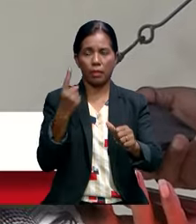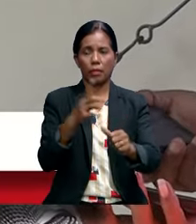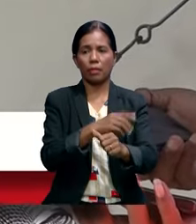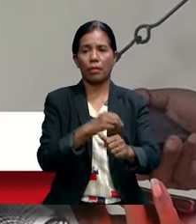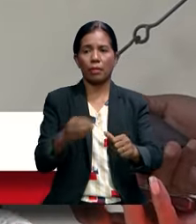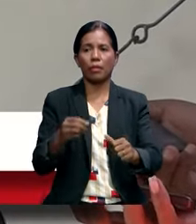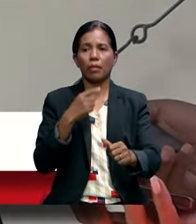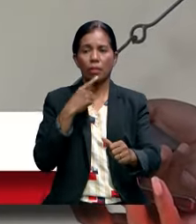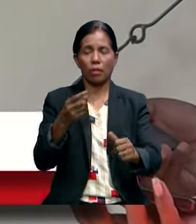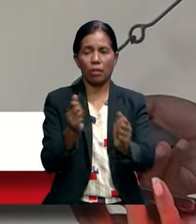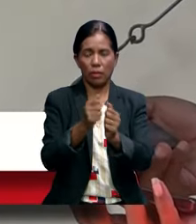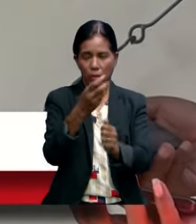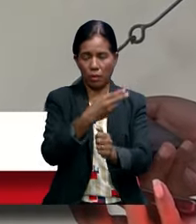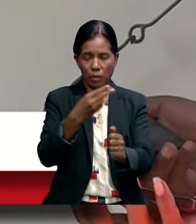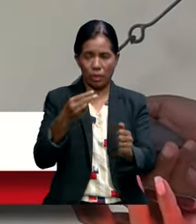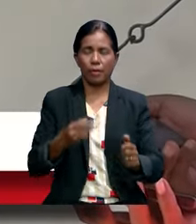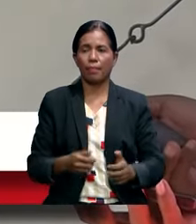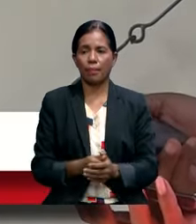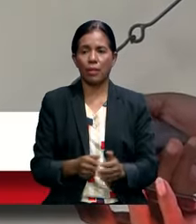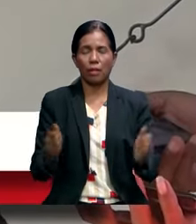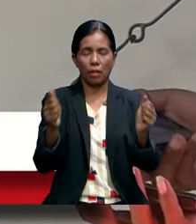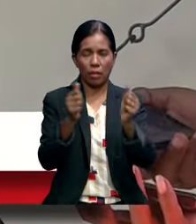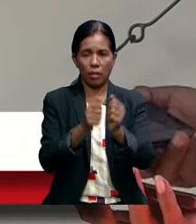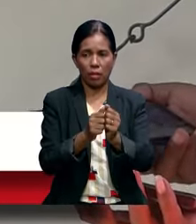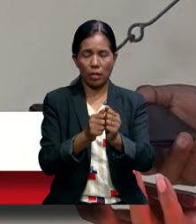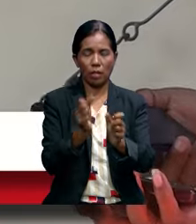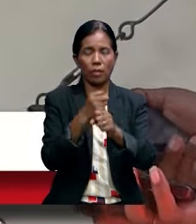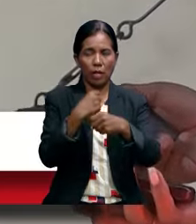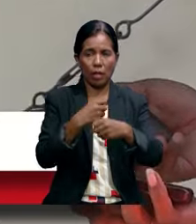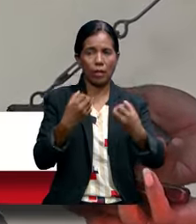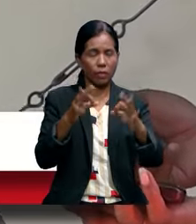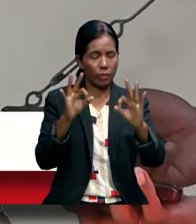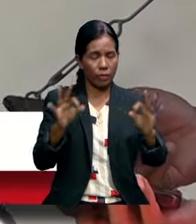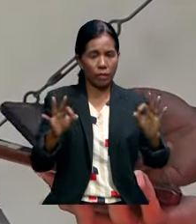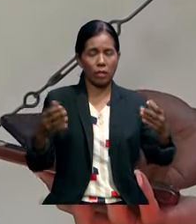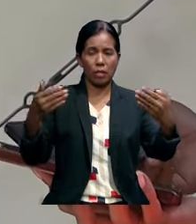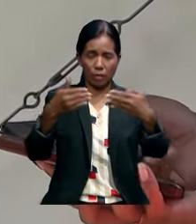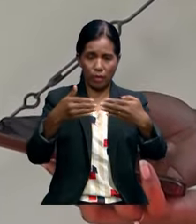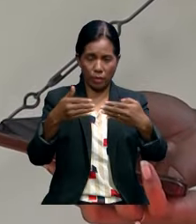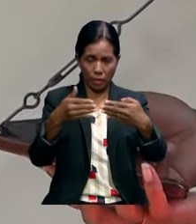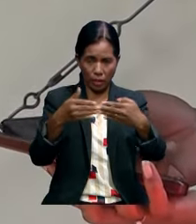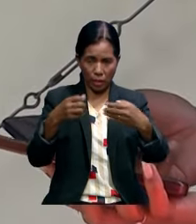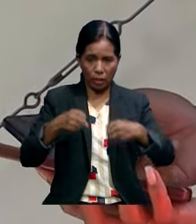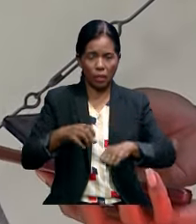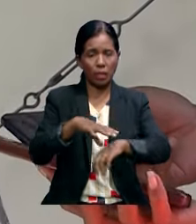negociações com a Indonésia para fronteiras, até finaliza fronteiras terrestres. No MOS,